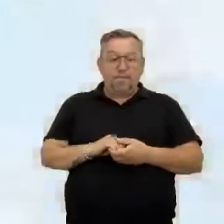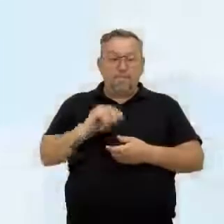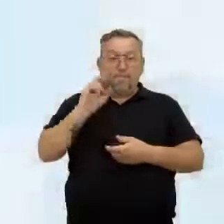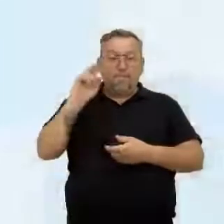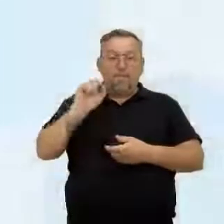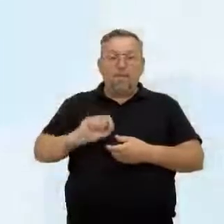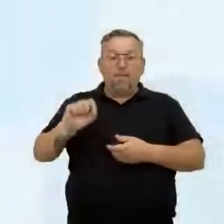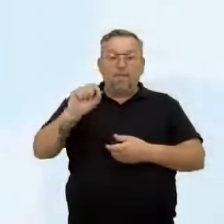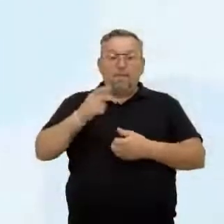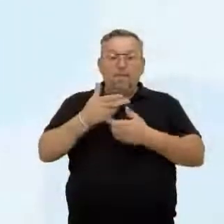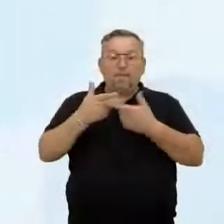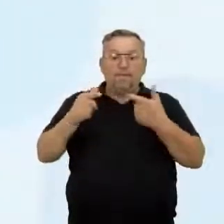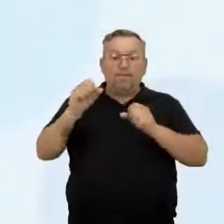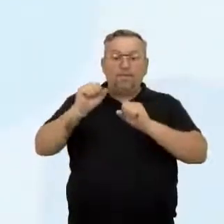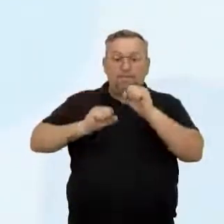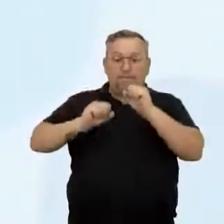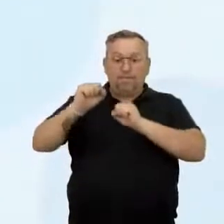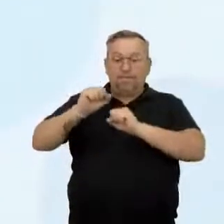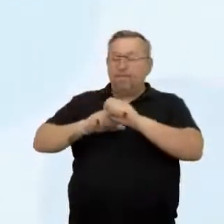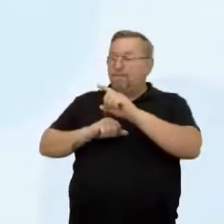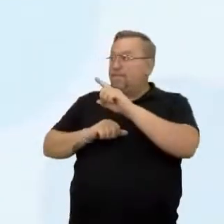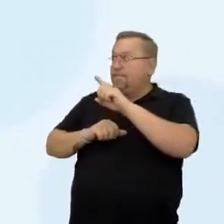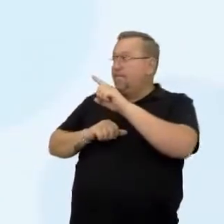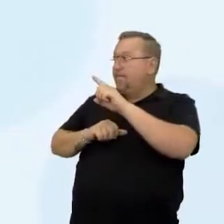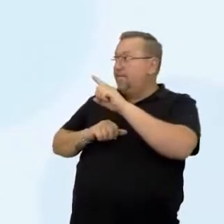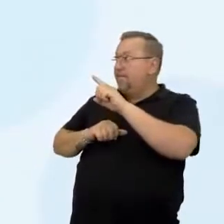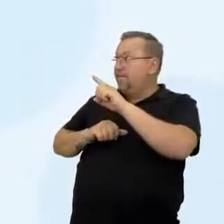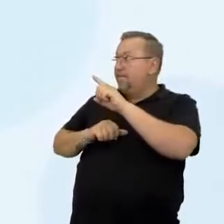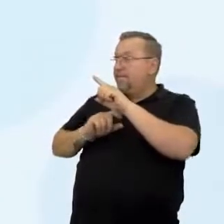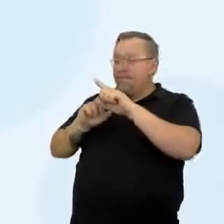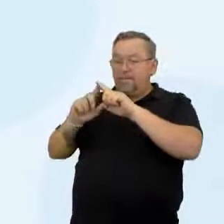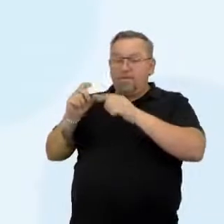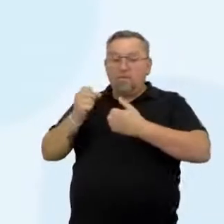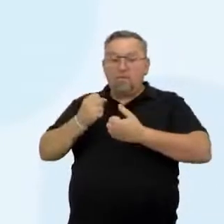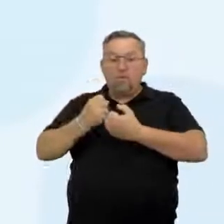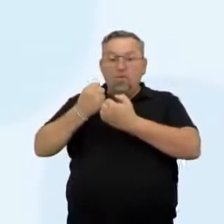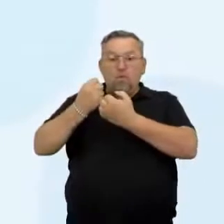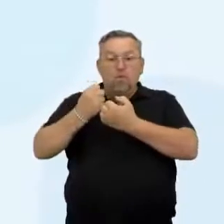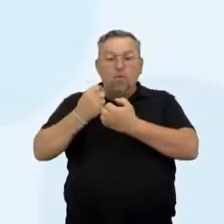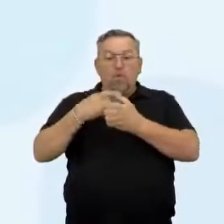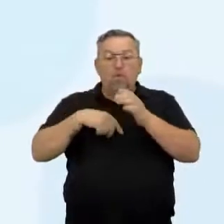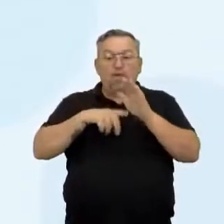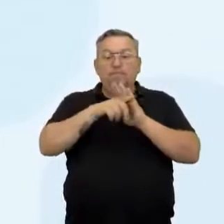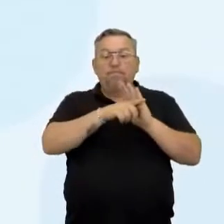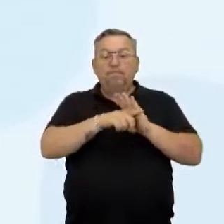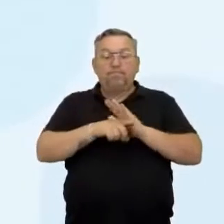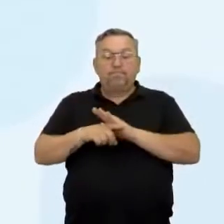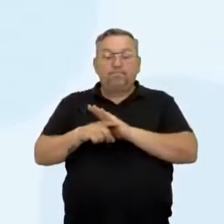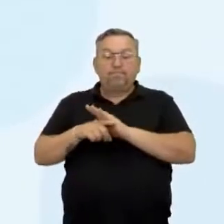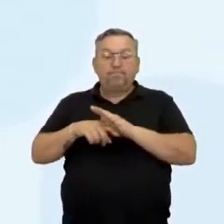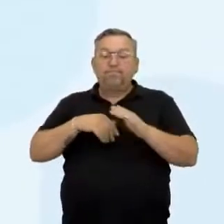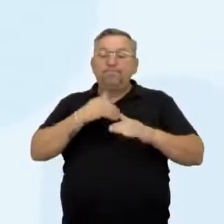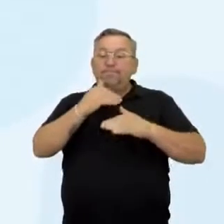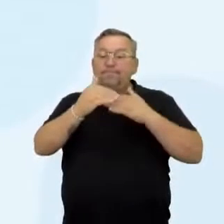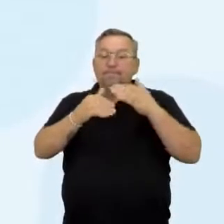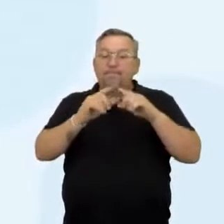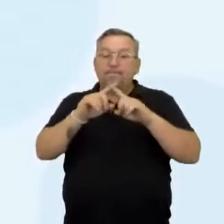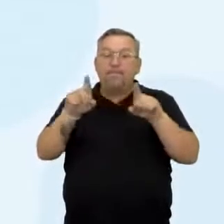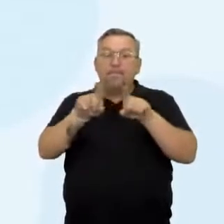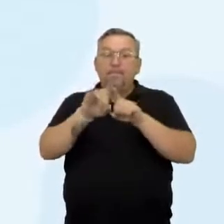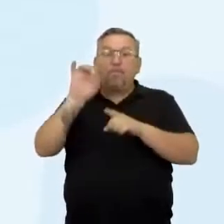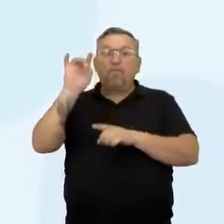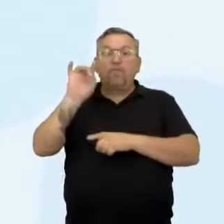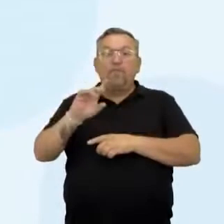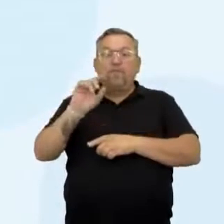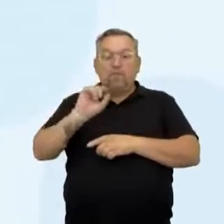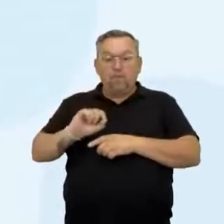vê, né, algumas instituições aí que dão suporte para essa questão aí da pesquisa e desenvolvimento. E não é